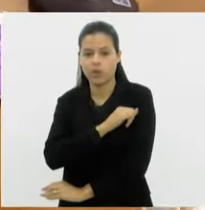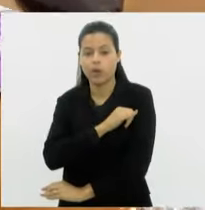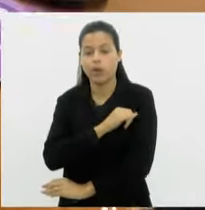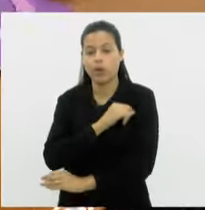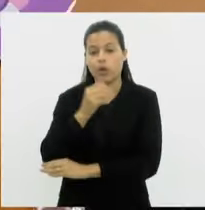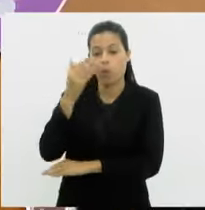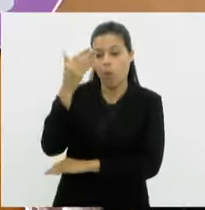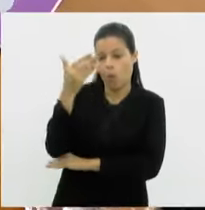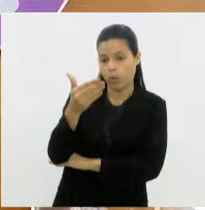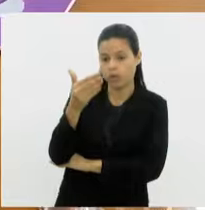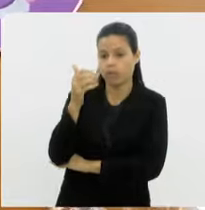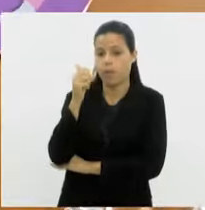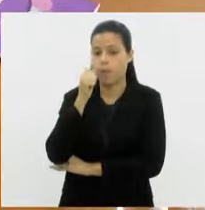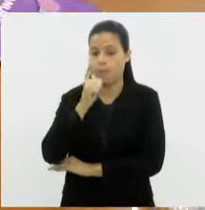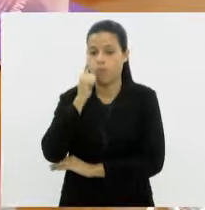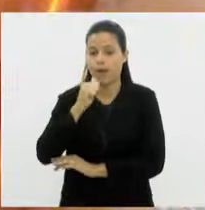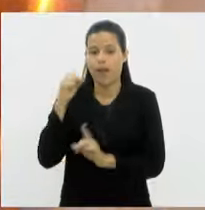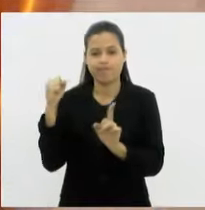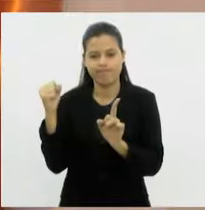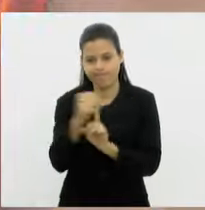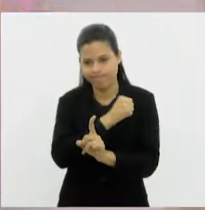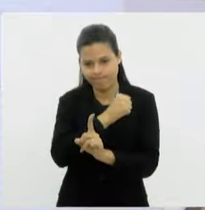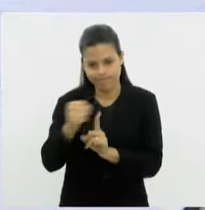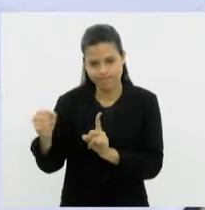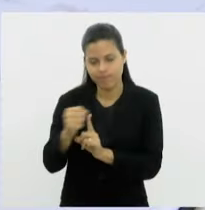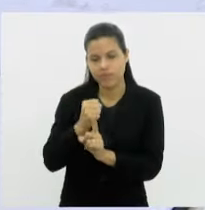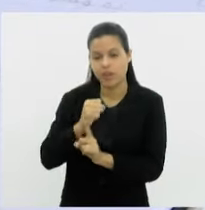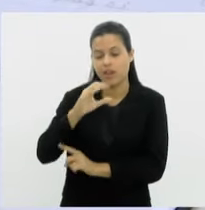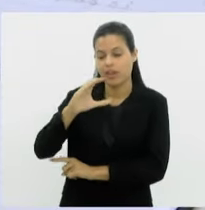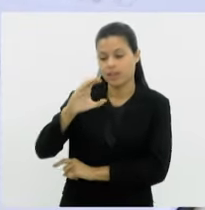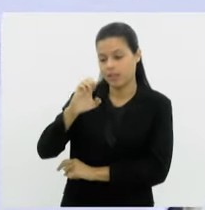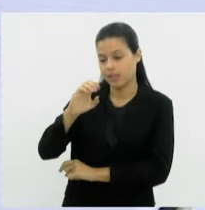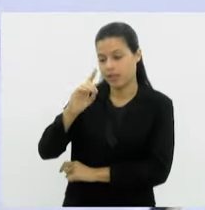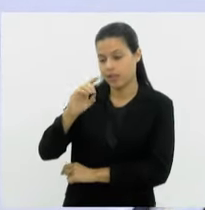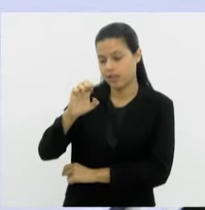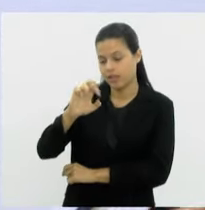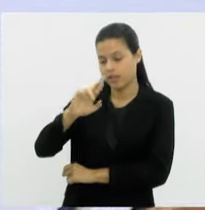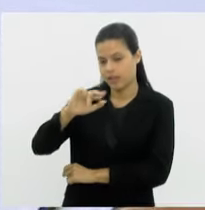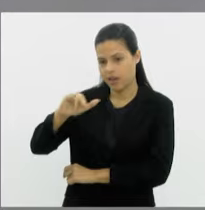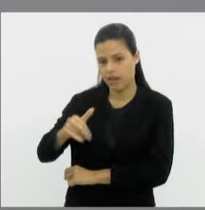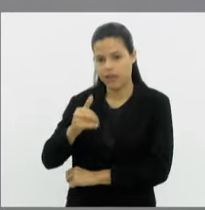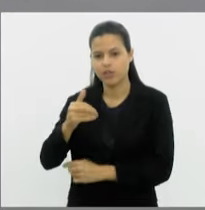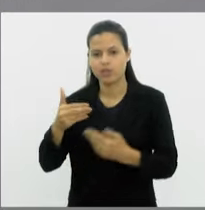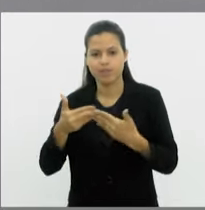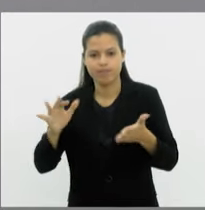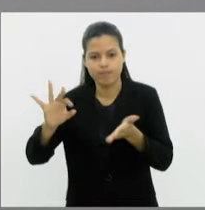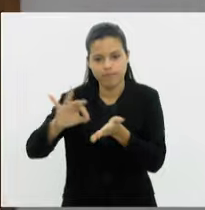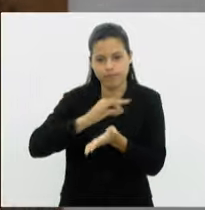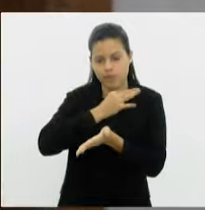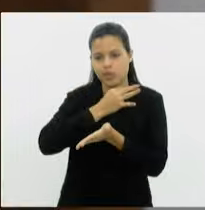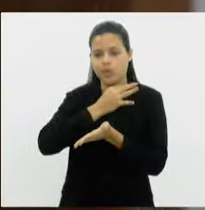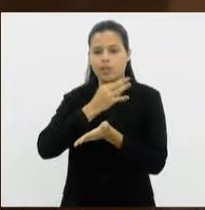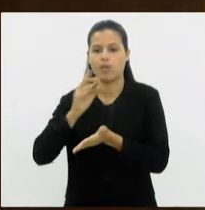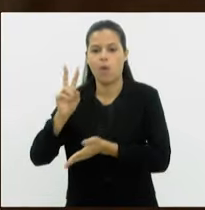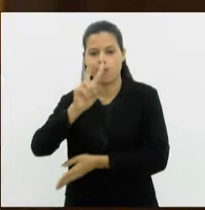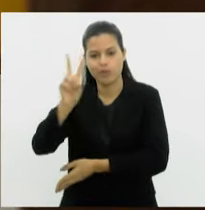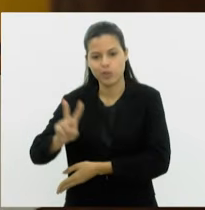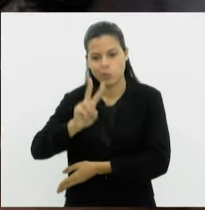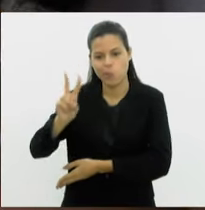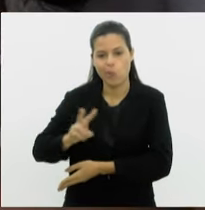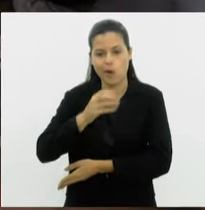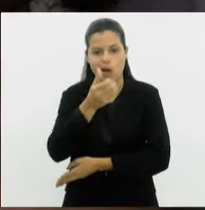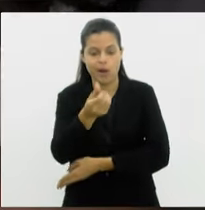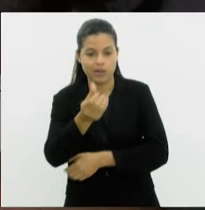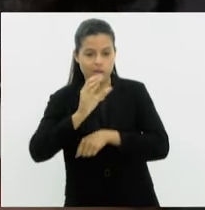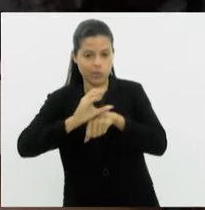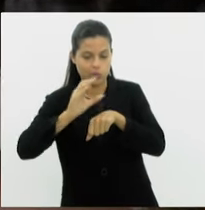Hotéis para Mulheres Vítimas de Violência. CEDERJ abre inscrições para o vestibular que oferece 16 cursos de graduação